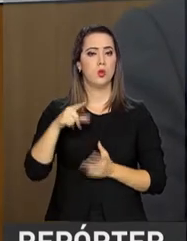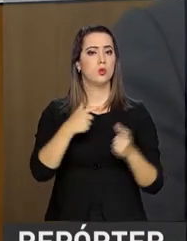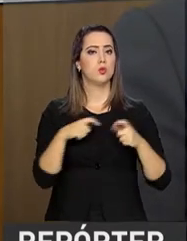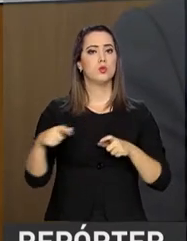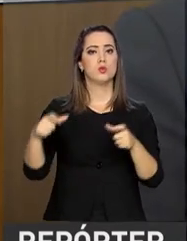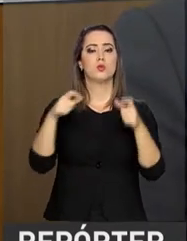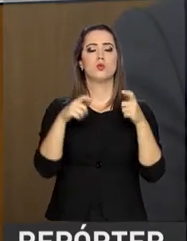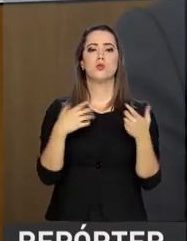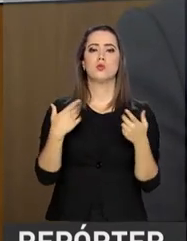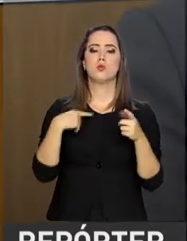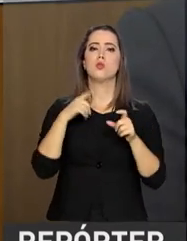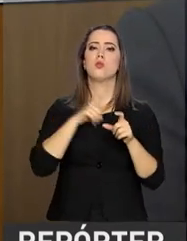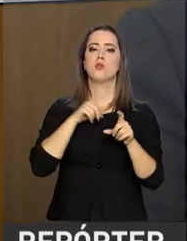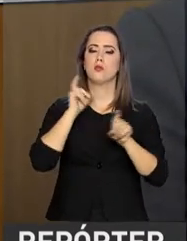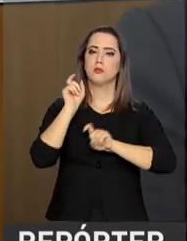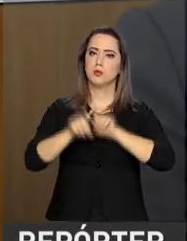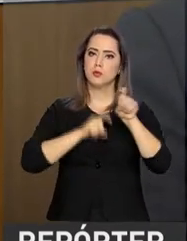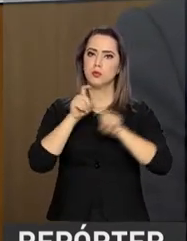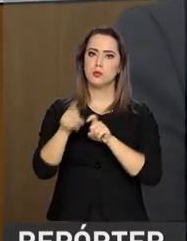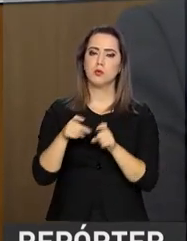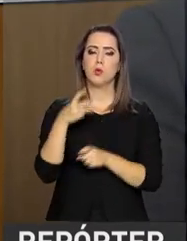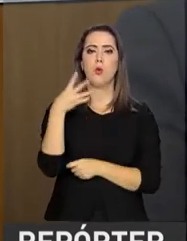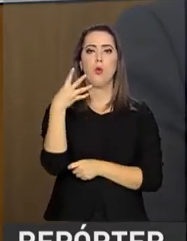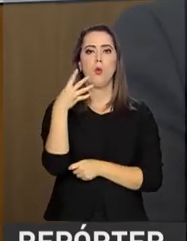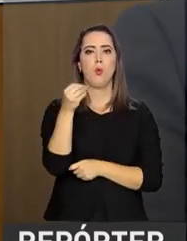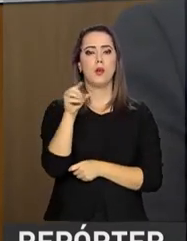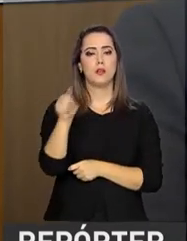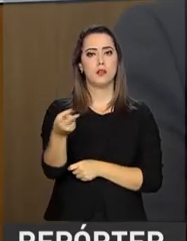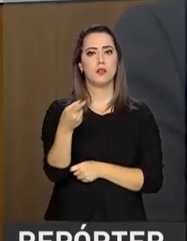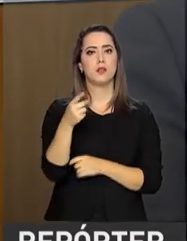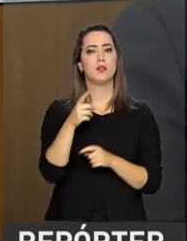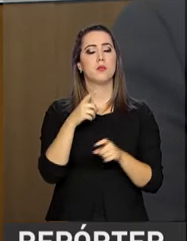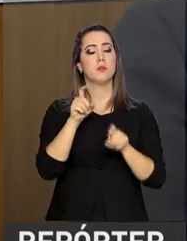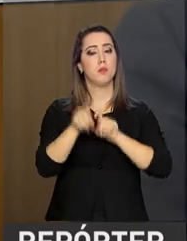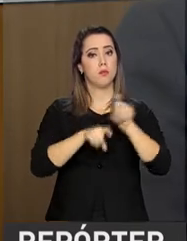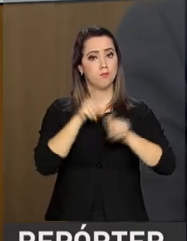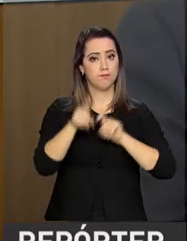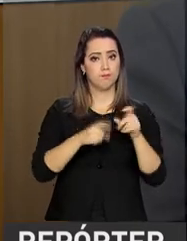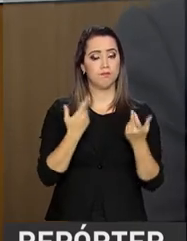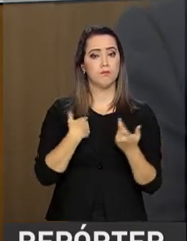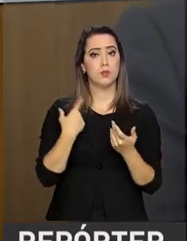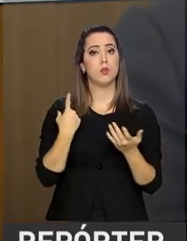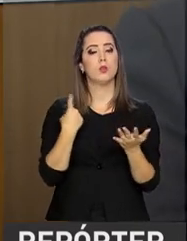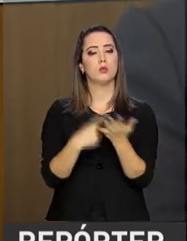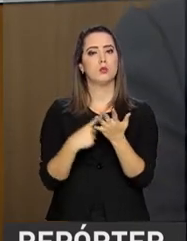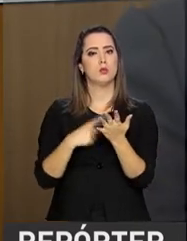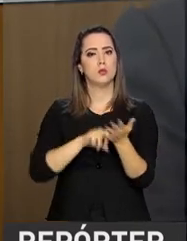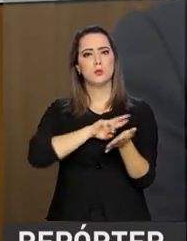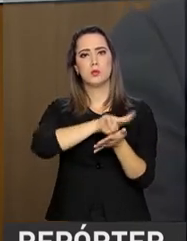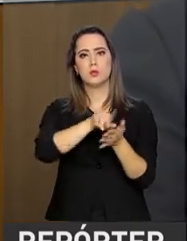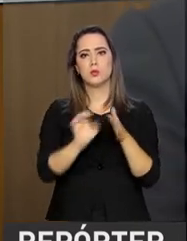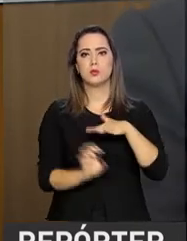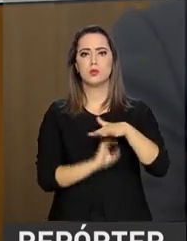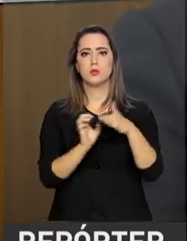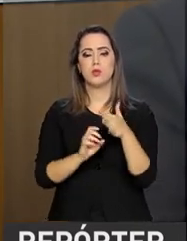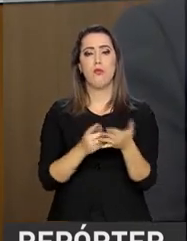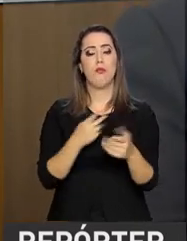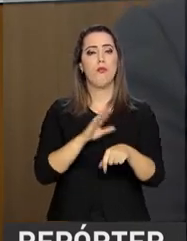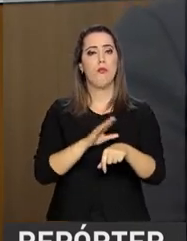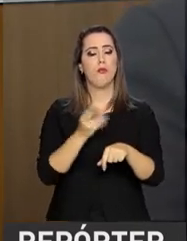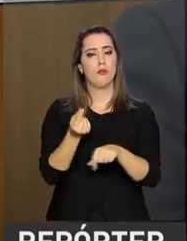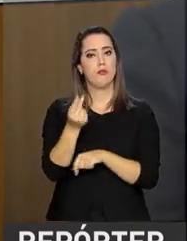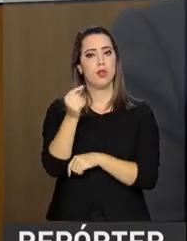sul do brasil serão informatizadas 40 mil unidades básicas de saúde credenciamos várias empresas a um preço fixo